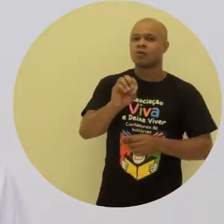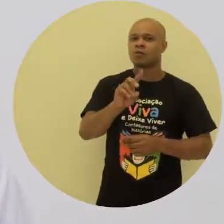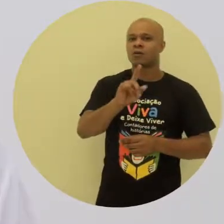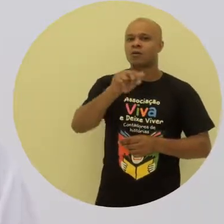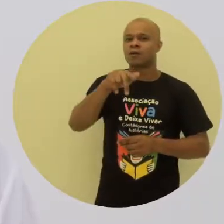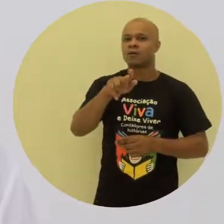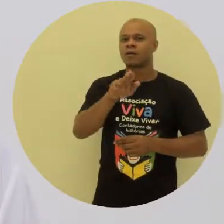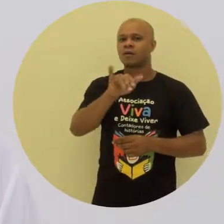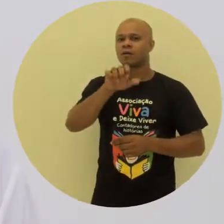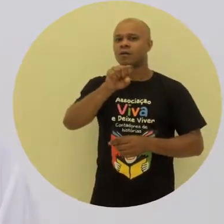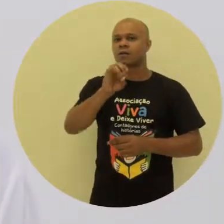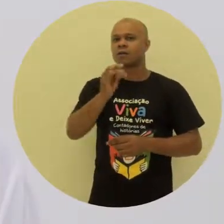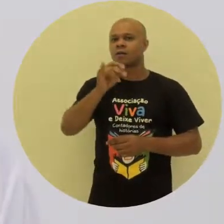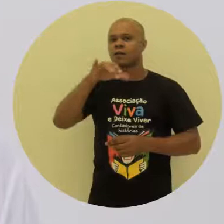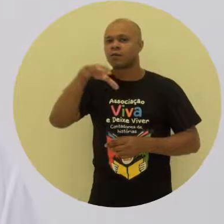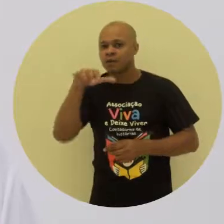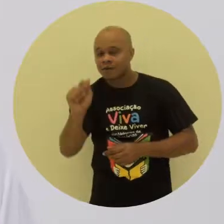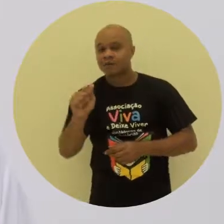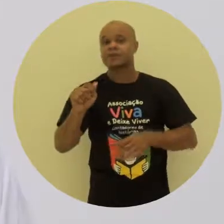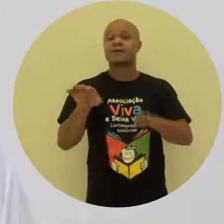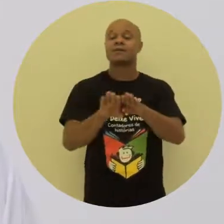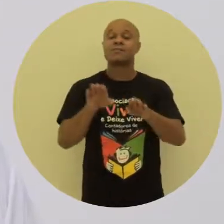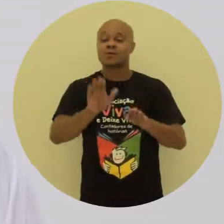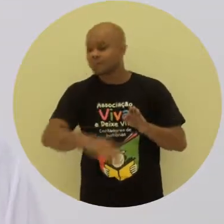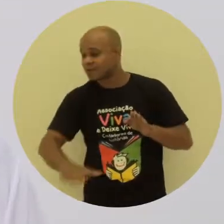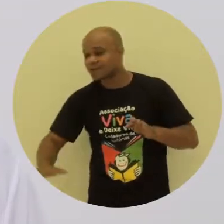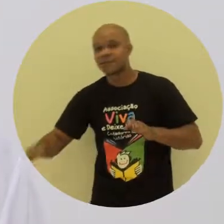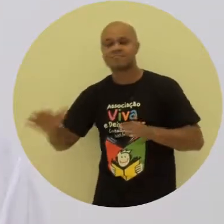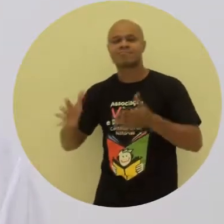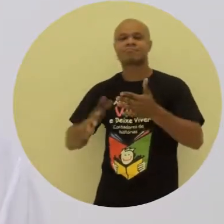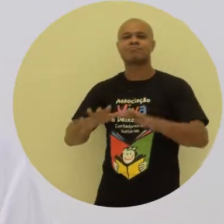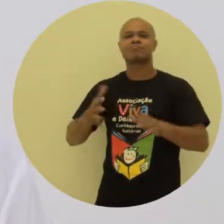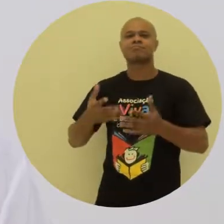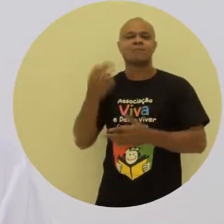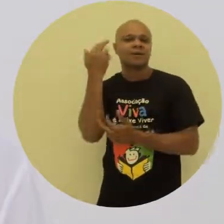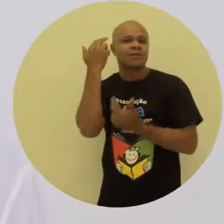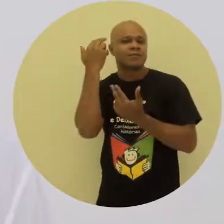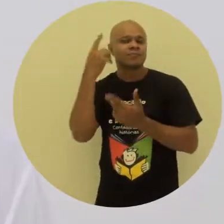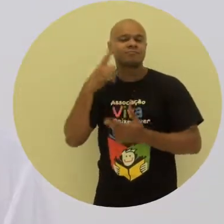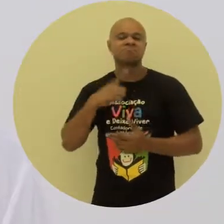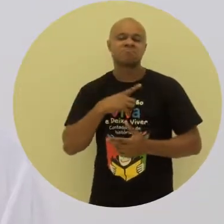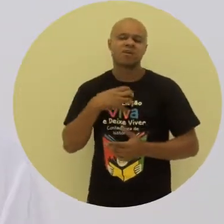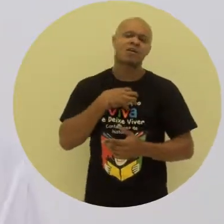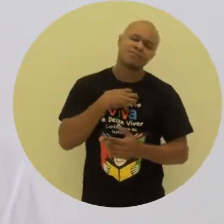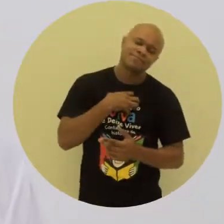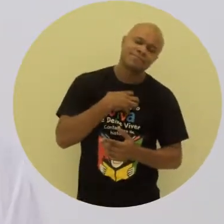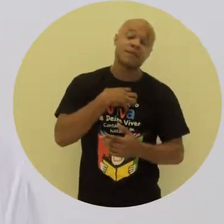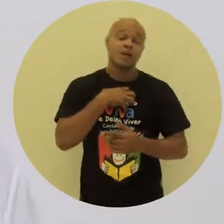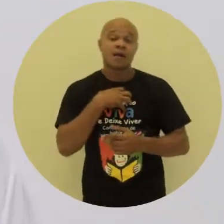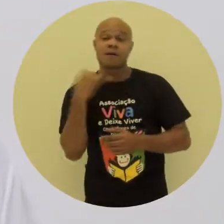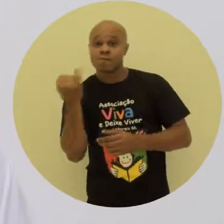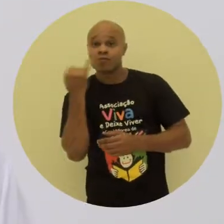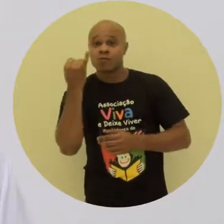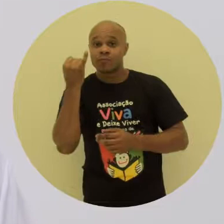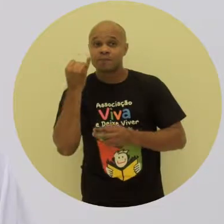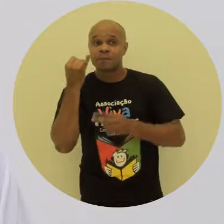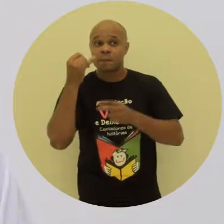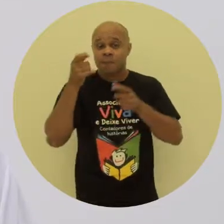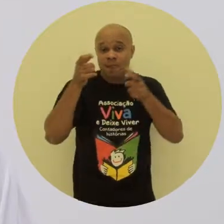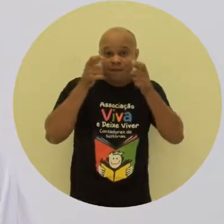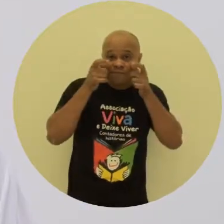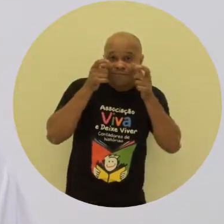análise transacional. As crianças naturalmente têm um comportamento. E é importante a gente observar